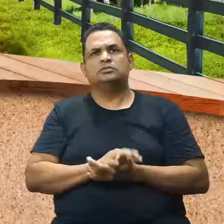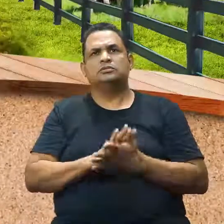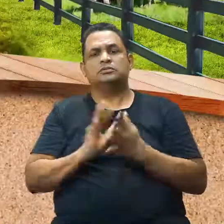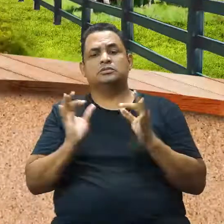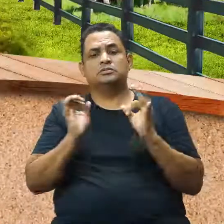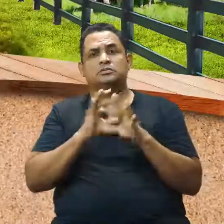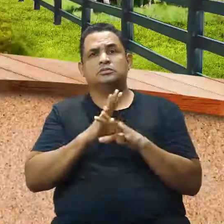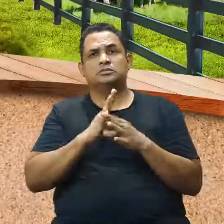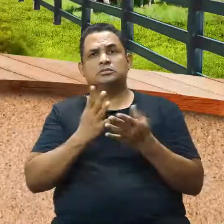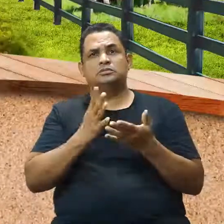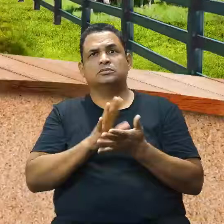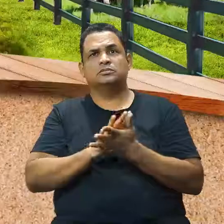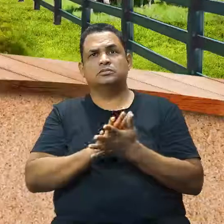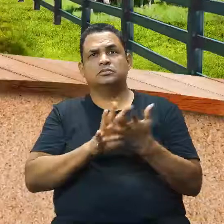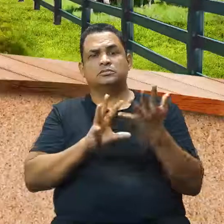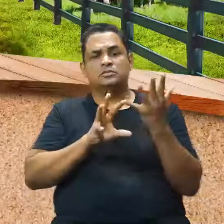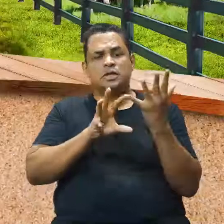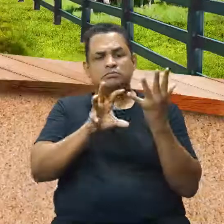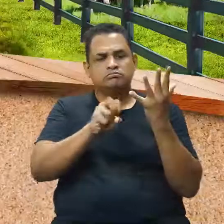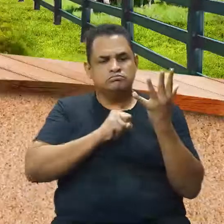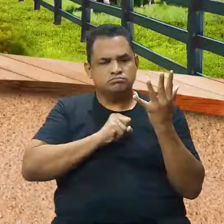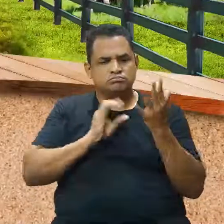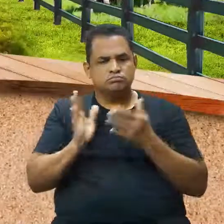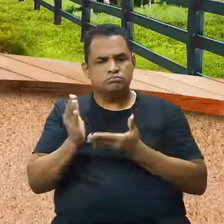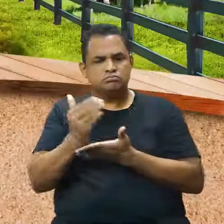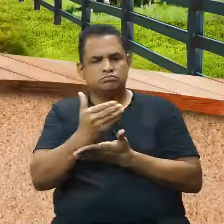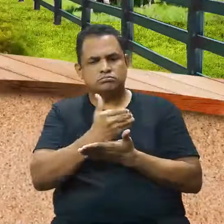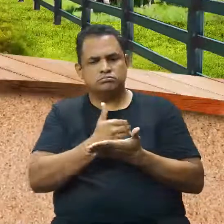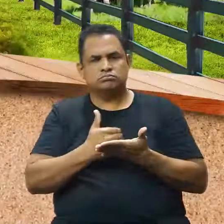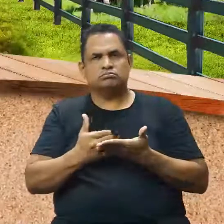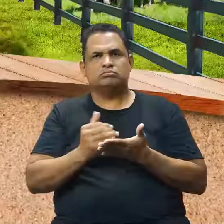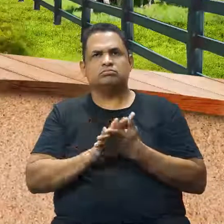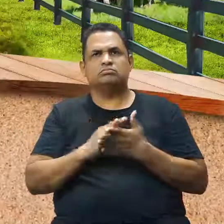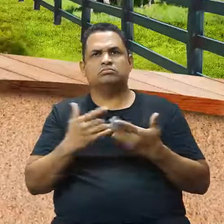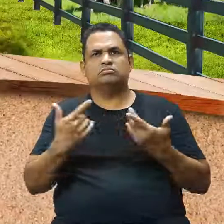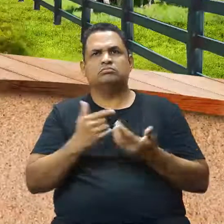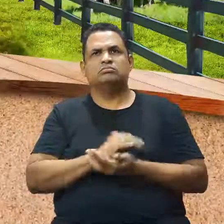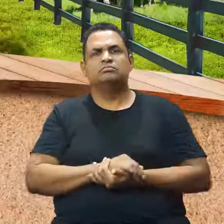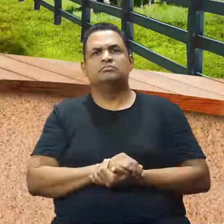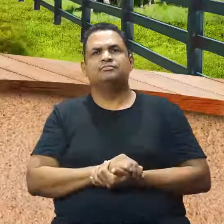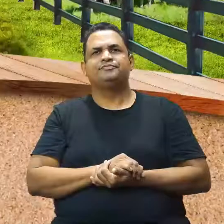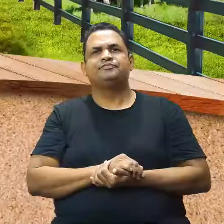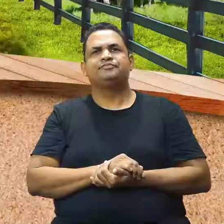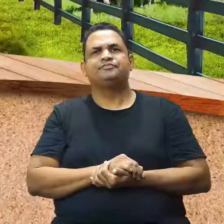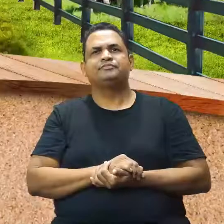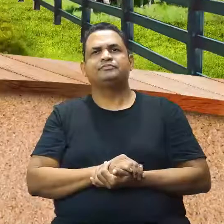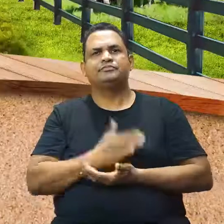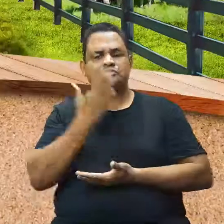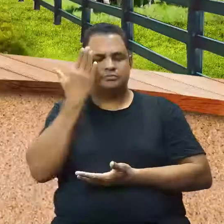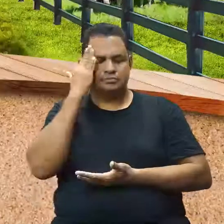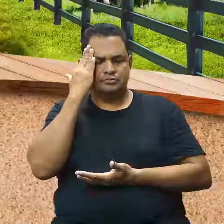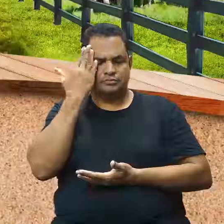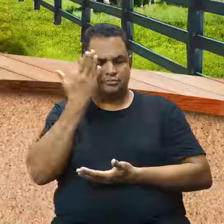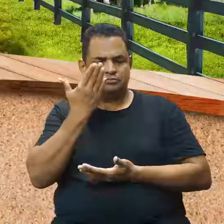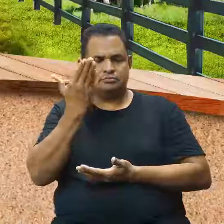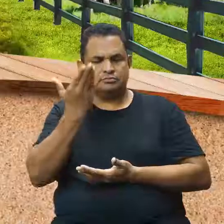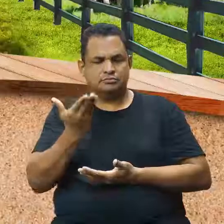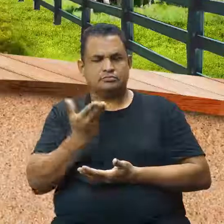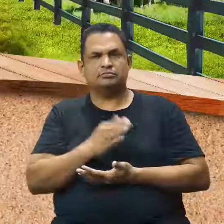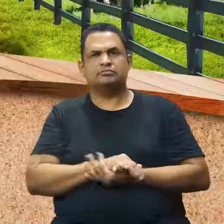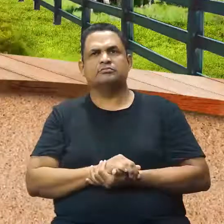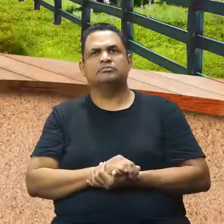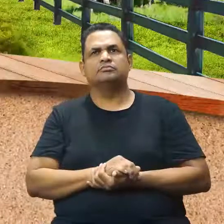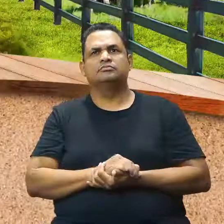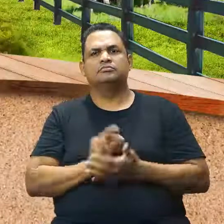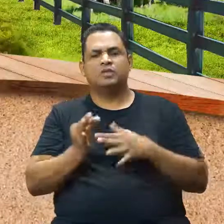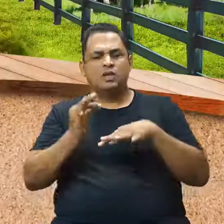prontas para ser colhidas. Lembra? Eu vou fazer um paralelo aqui para vocês terem uma outra visão das